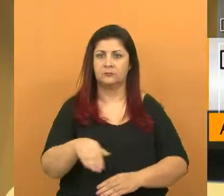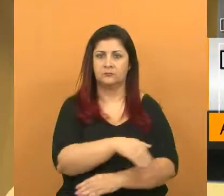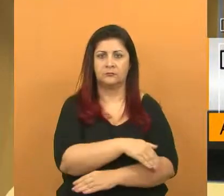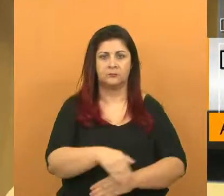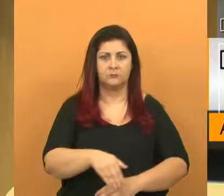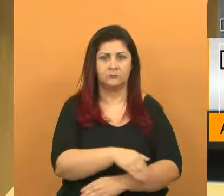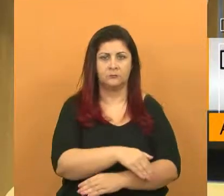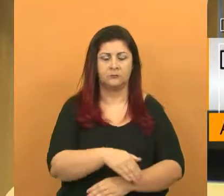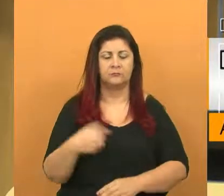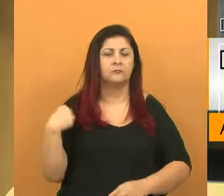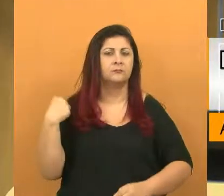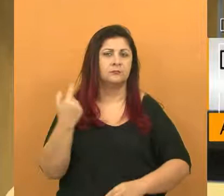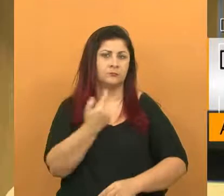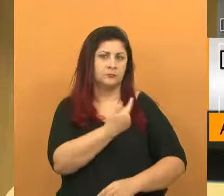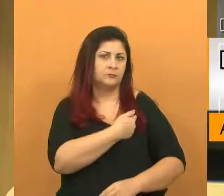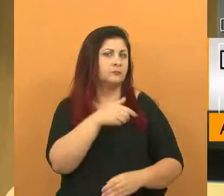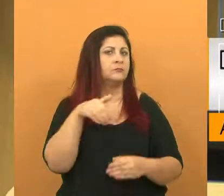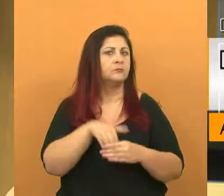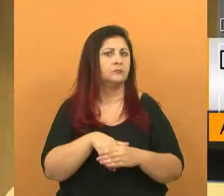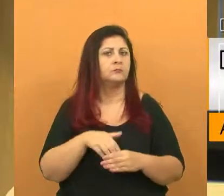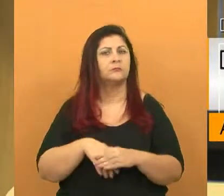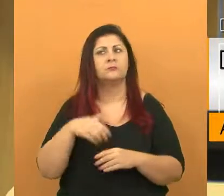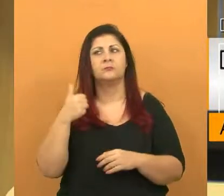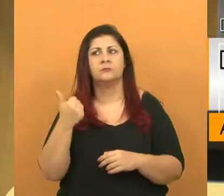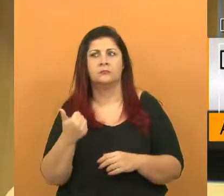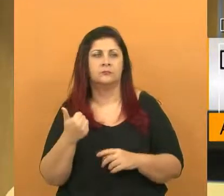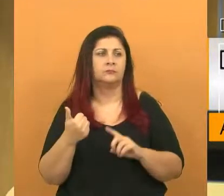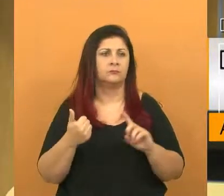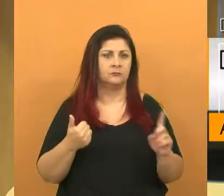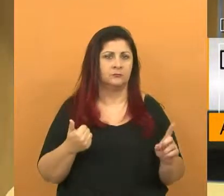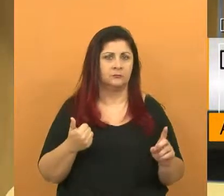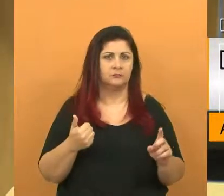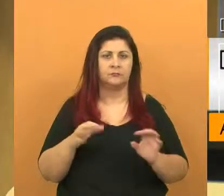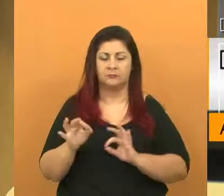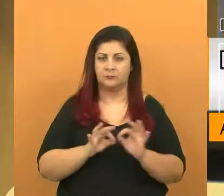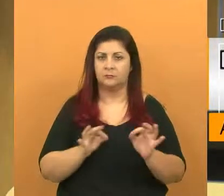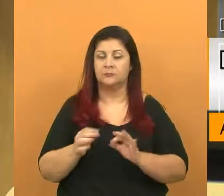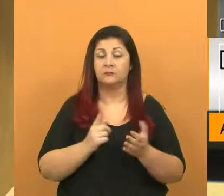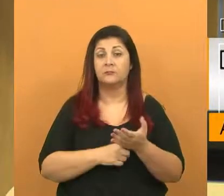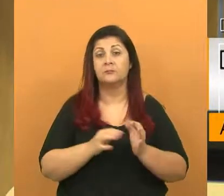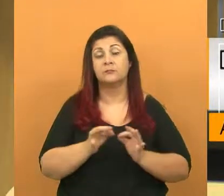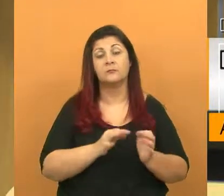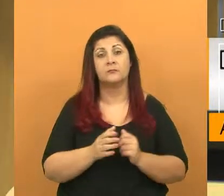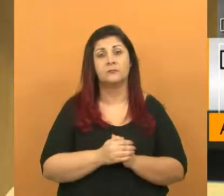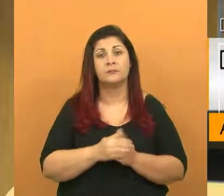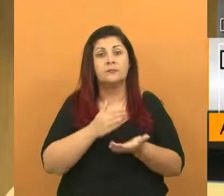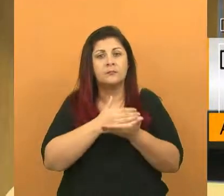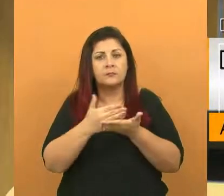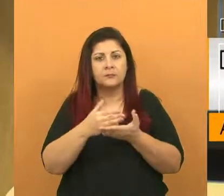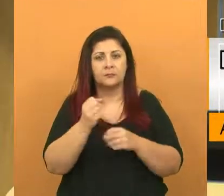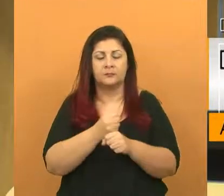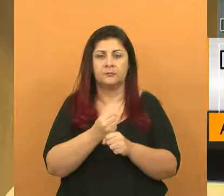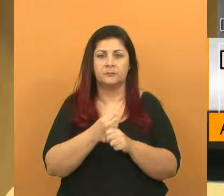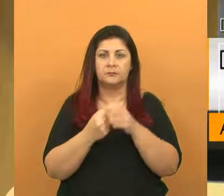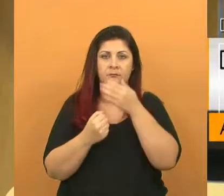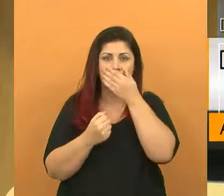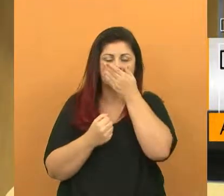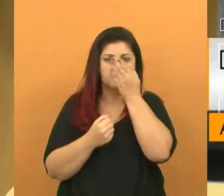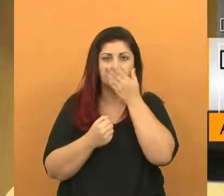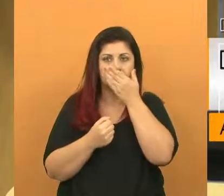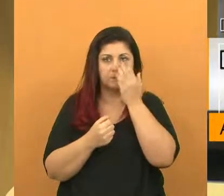por nós aqui nessa casa nós que temos que elaborar os projetos e no início do ano nós